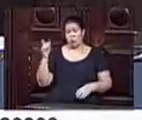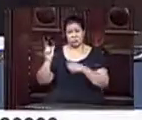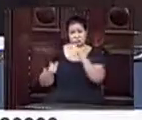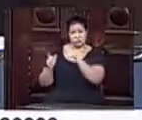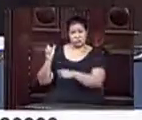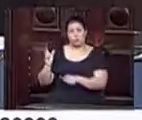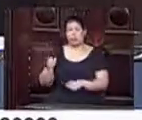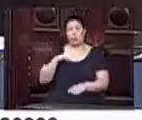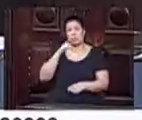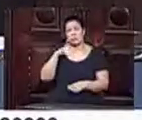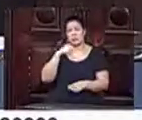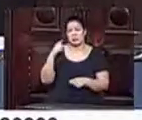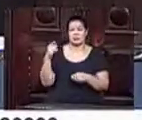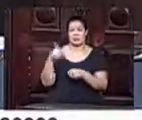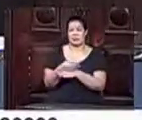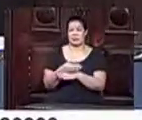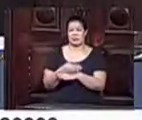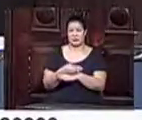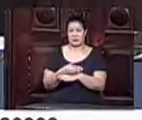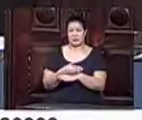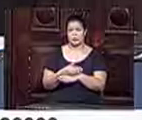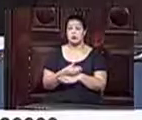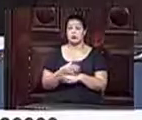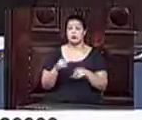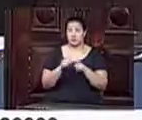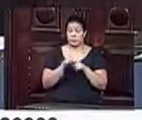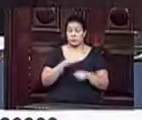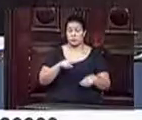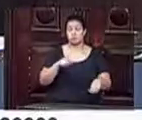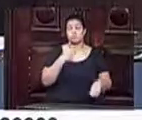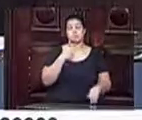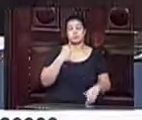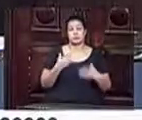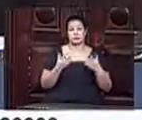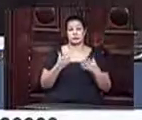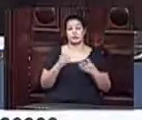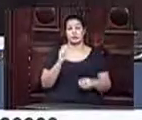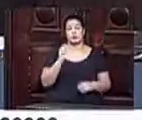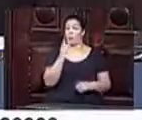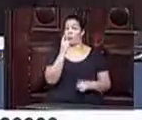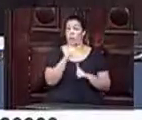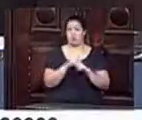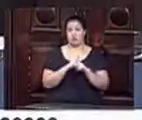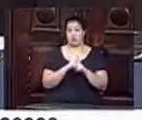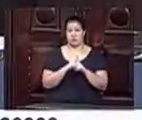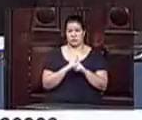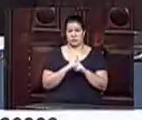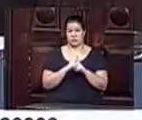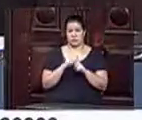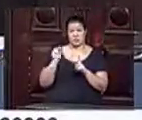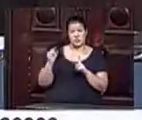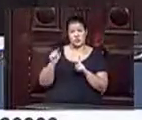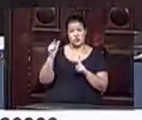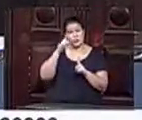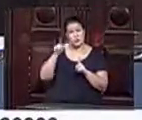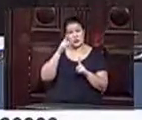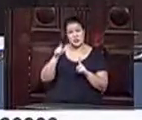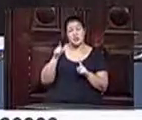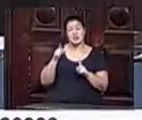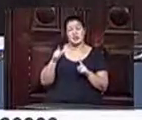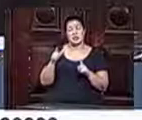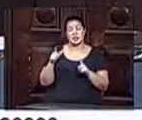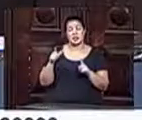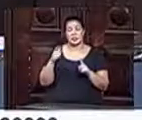ter acesso nenhum. Nós precisamos que esses pacientes, dentro de um mês em que eles tenham uma hipótese